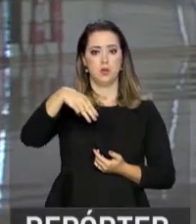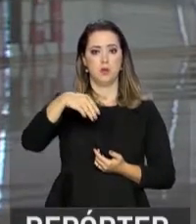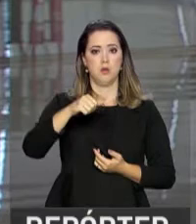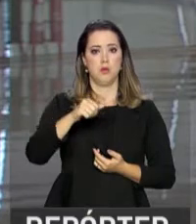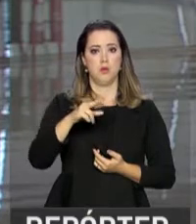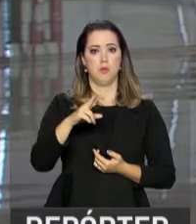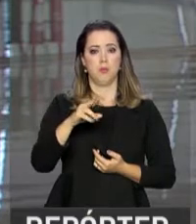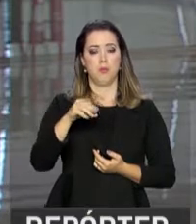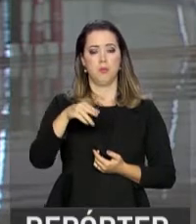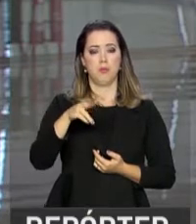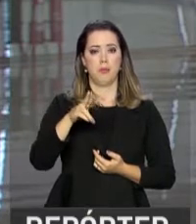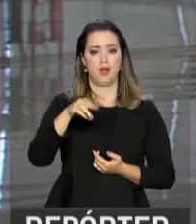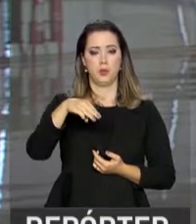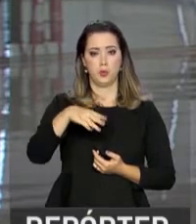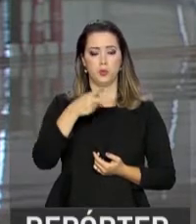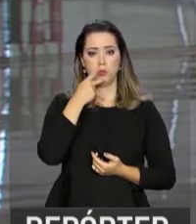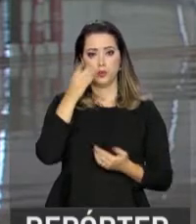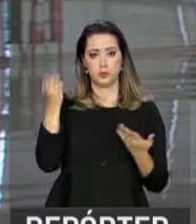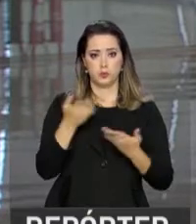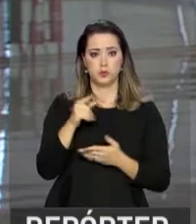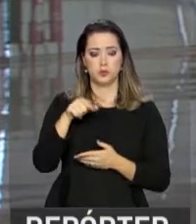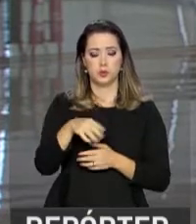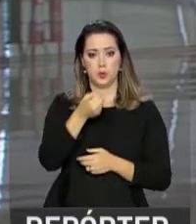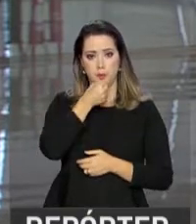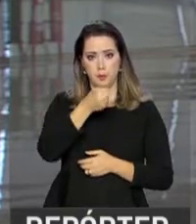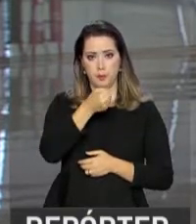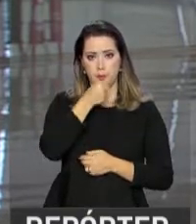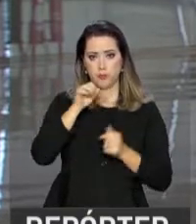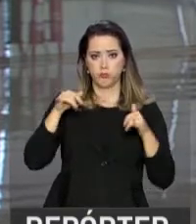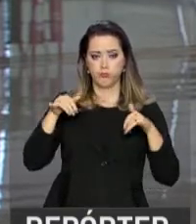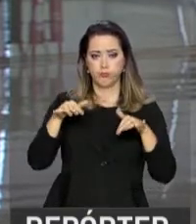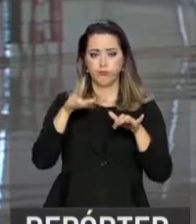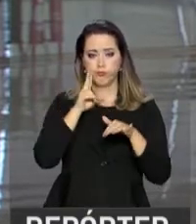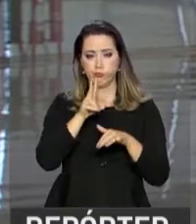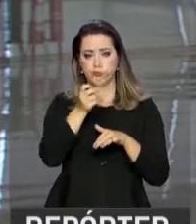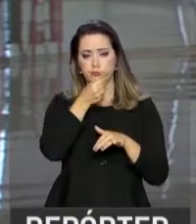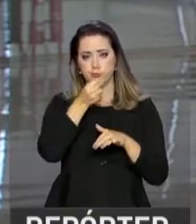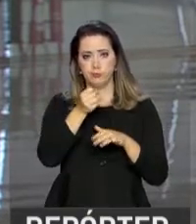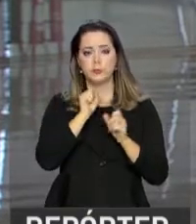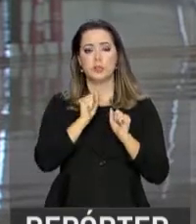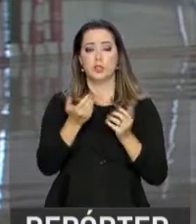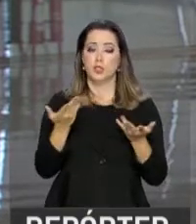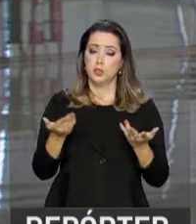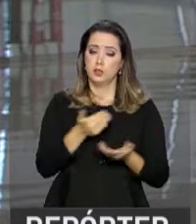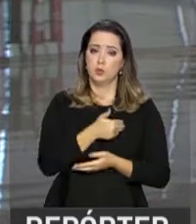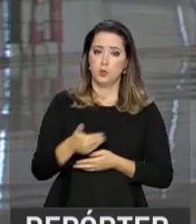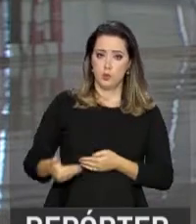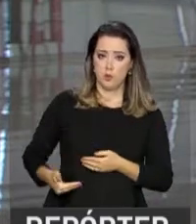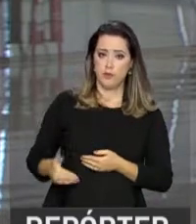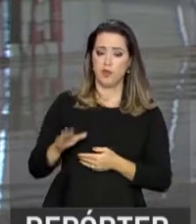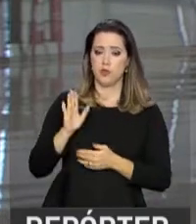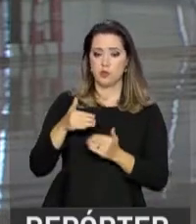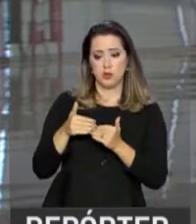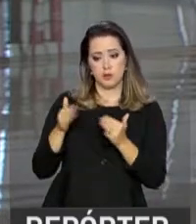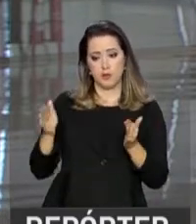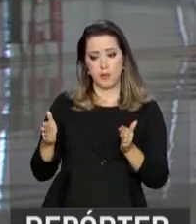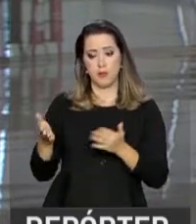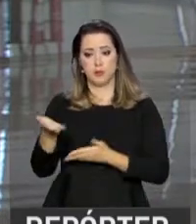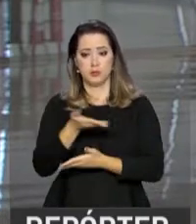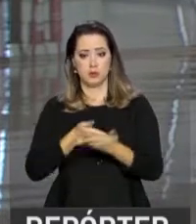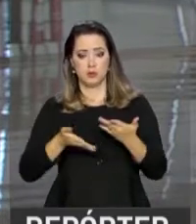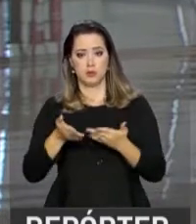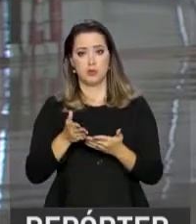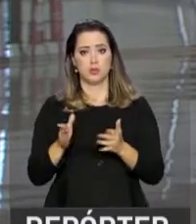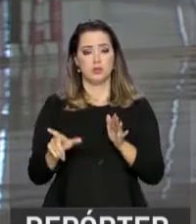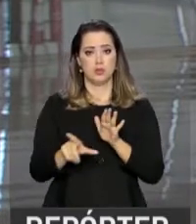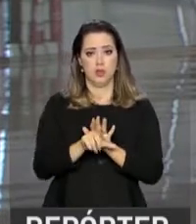disse hoje, durante o coletivo aqui no Palácio do Planalto, que o governo está aberto a negociações em relação à reforma da Previdência, desde